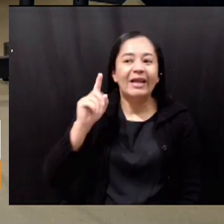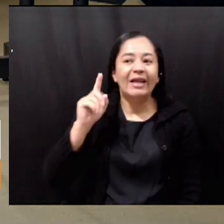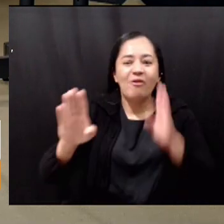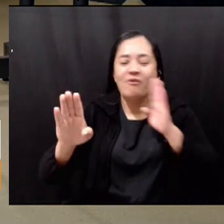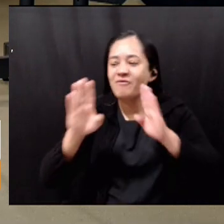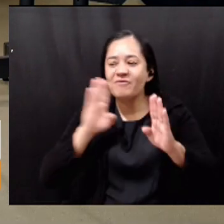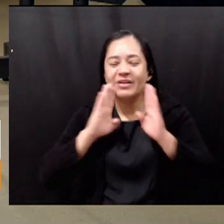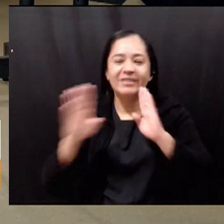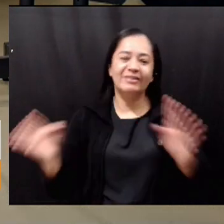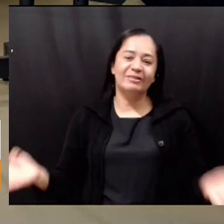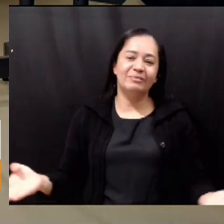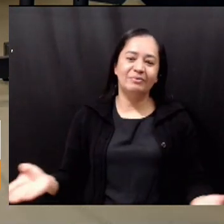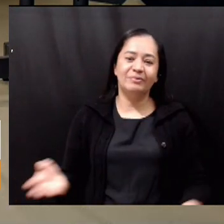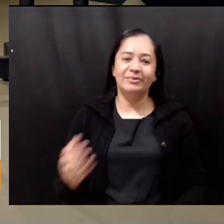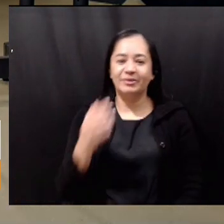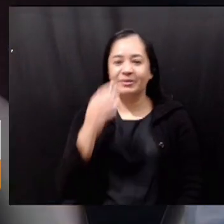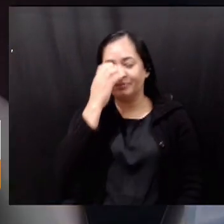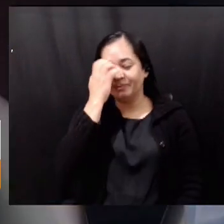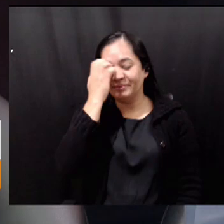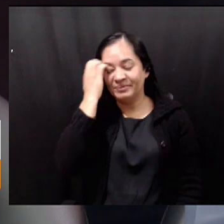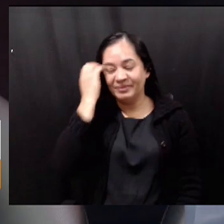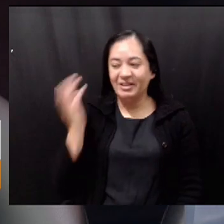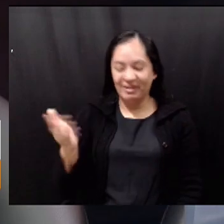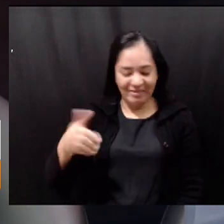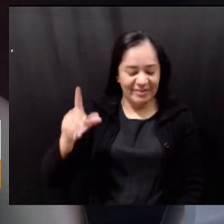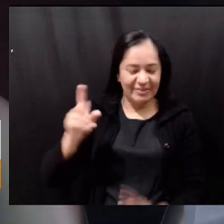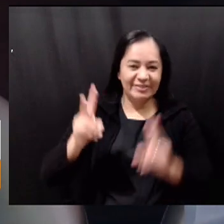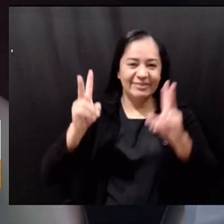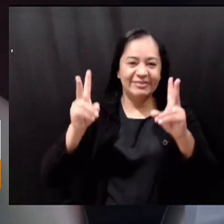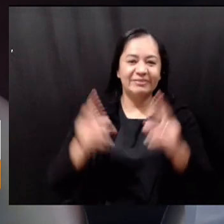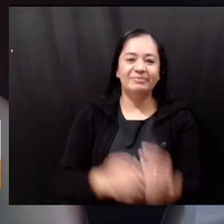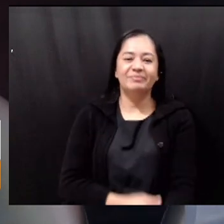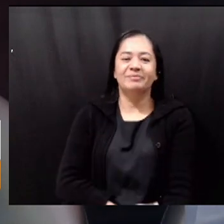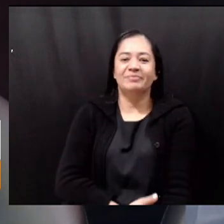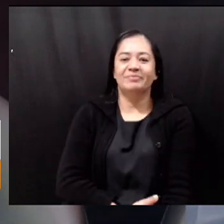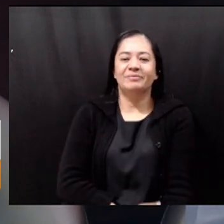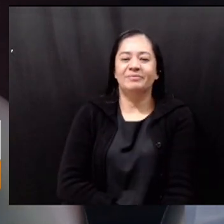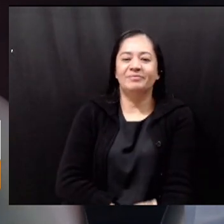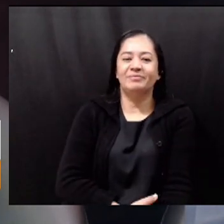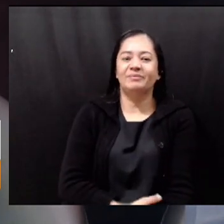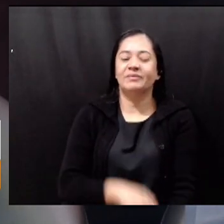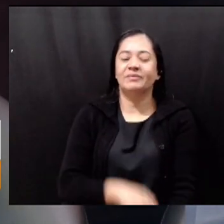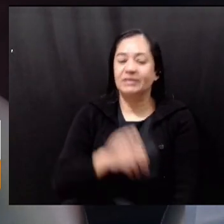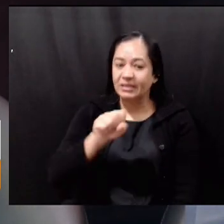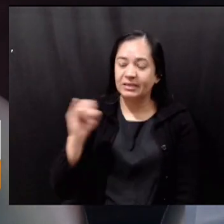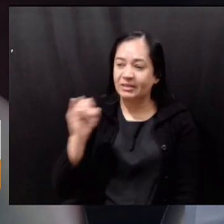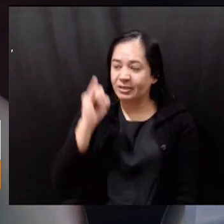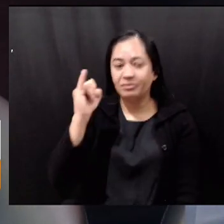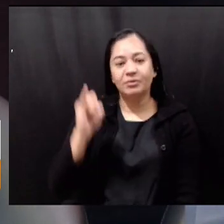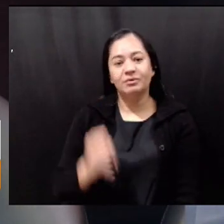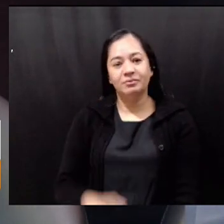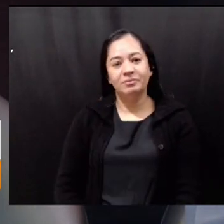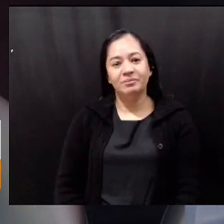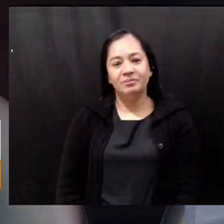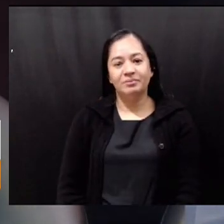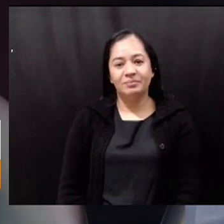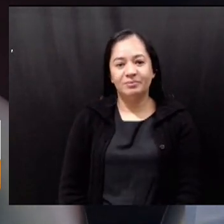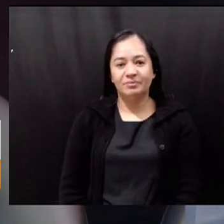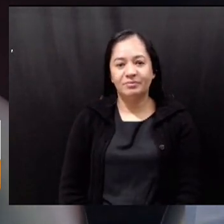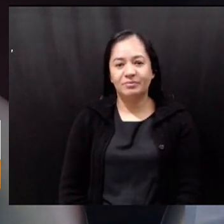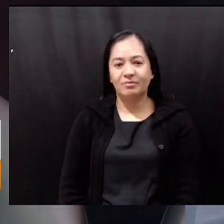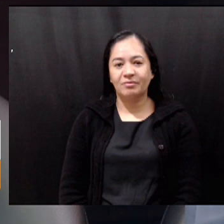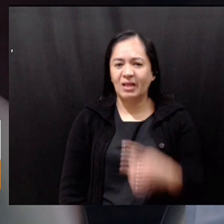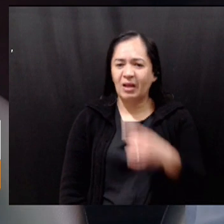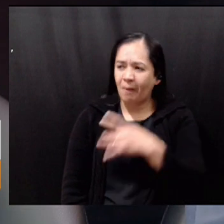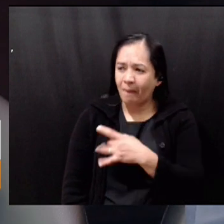que coisa, vai, continua. Não, exatamente isso. Eu acho que é importante a gente considerar isso. Será que eu tenho medo de perder